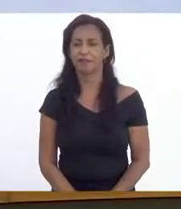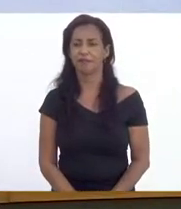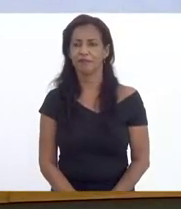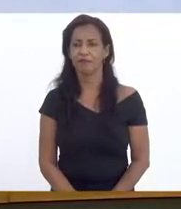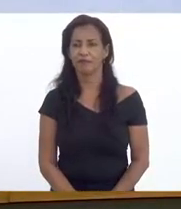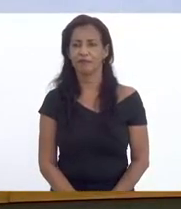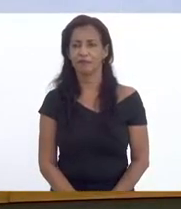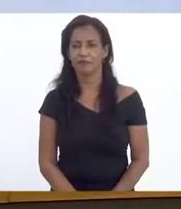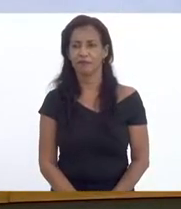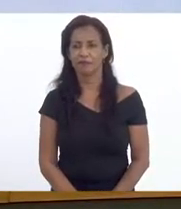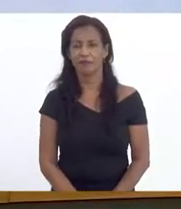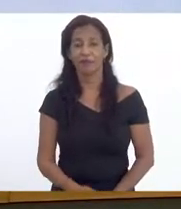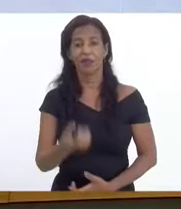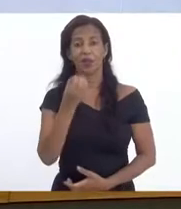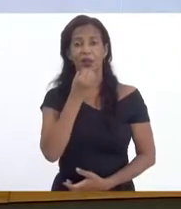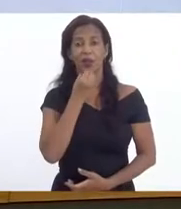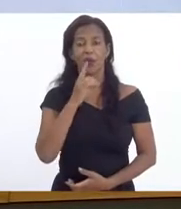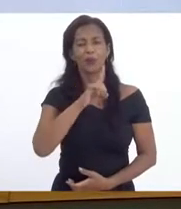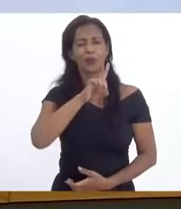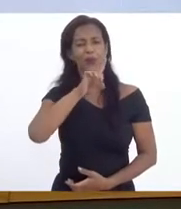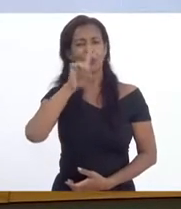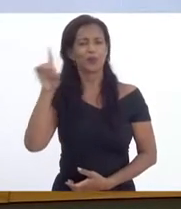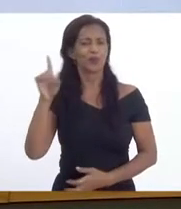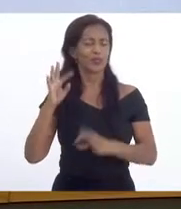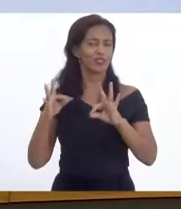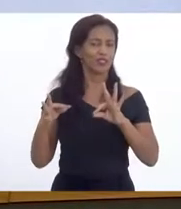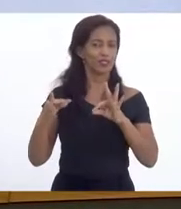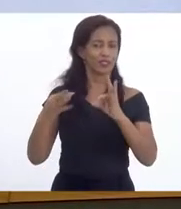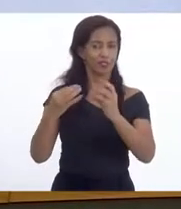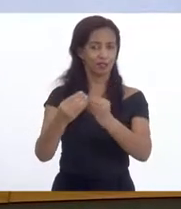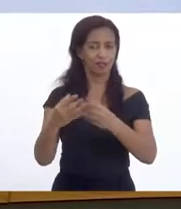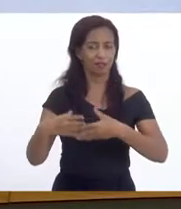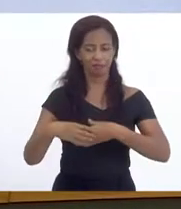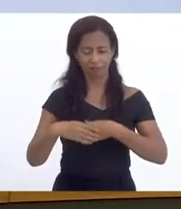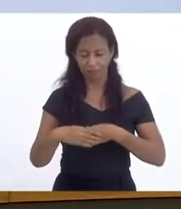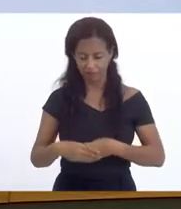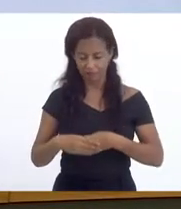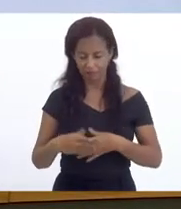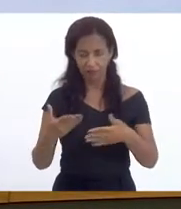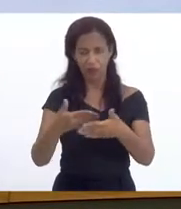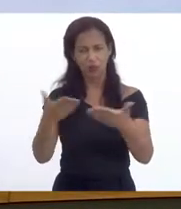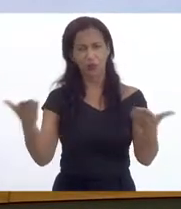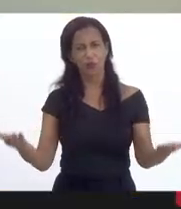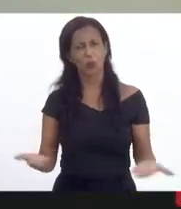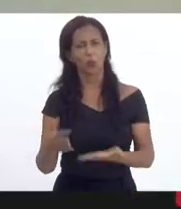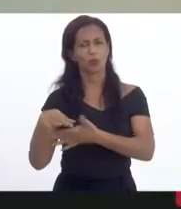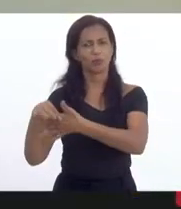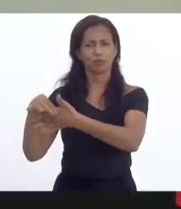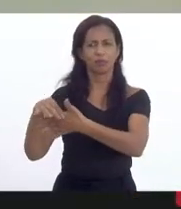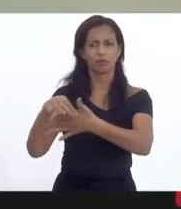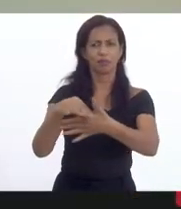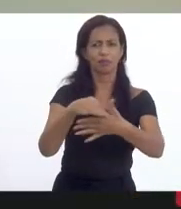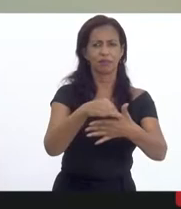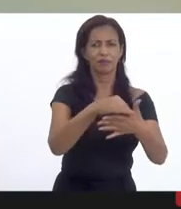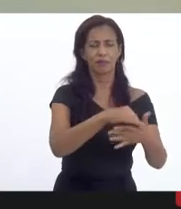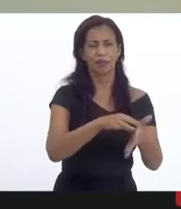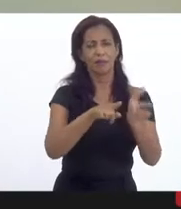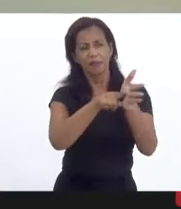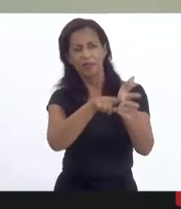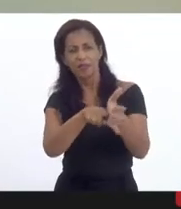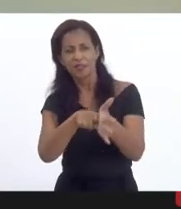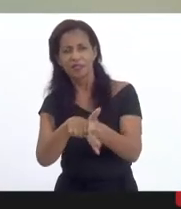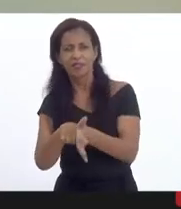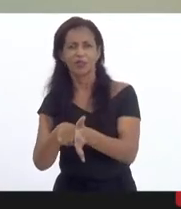Olá. Bom dia a todos e todas. Queria cumprimentar todas as autoridades, representantes,